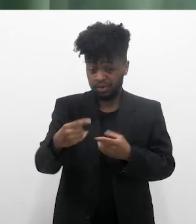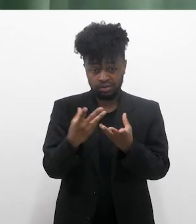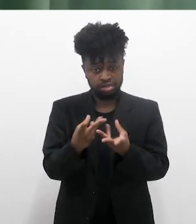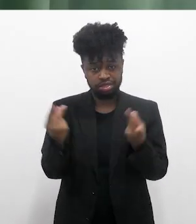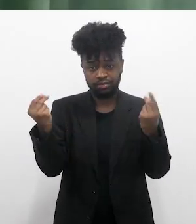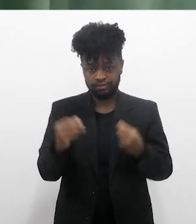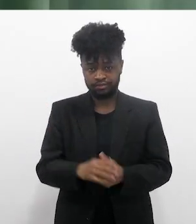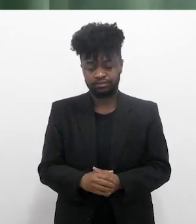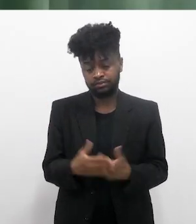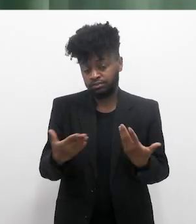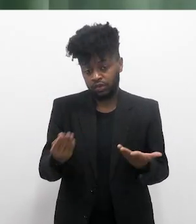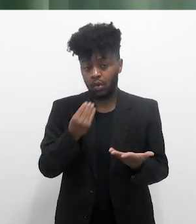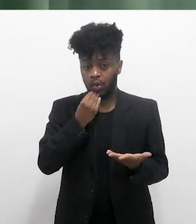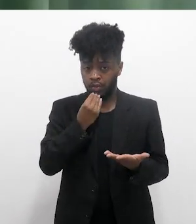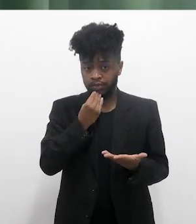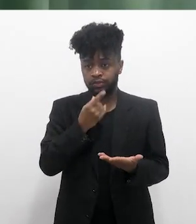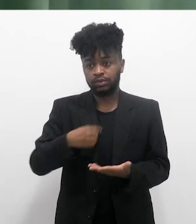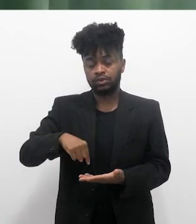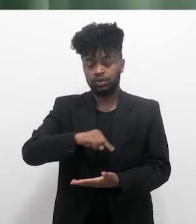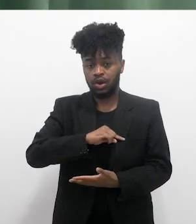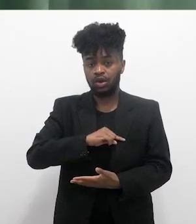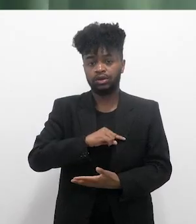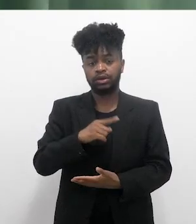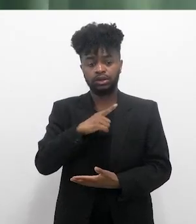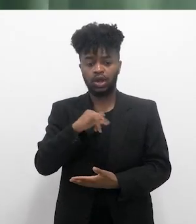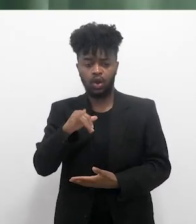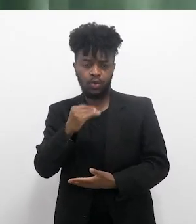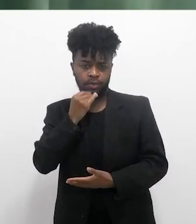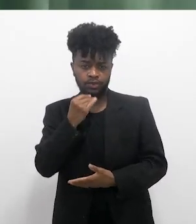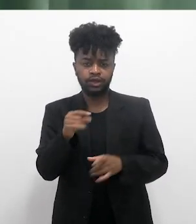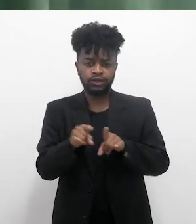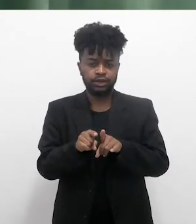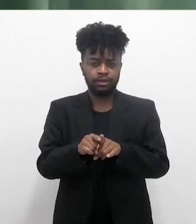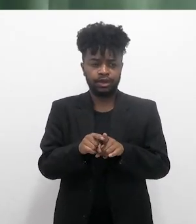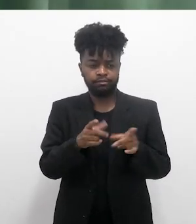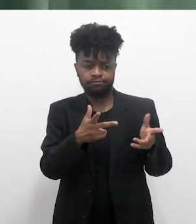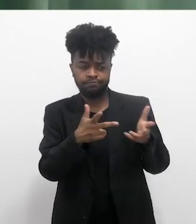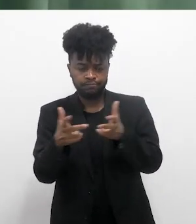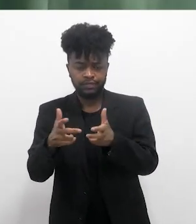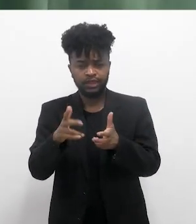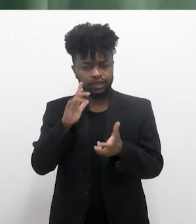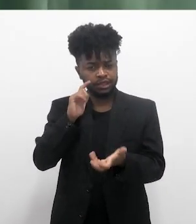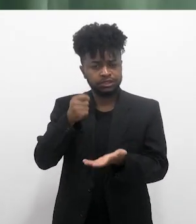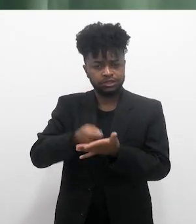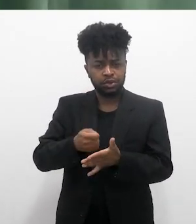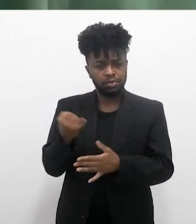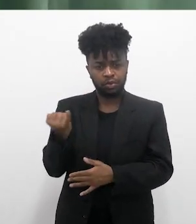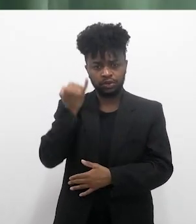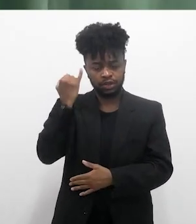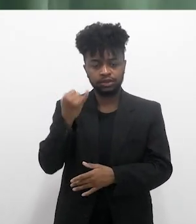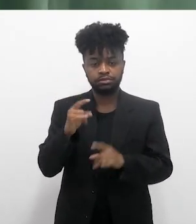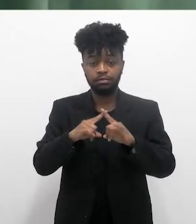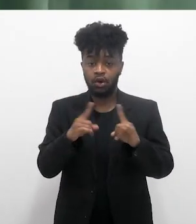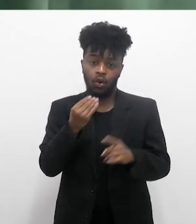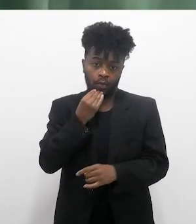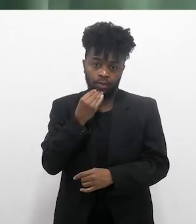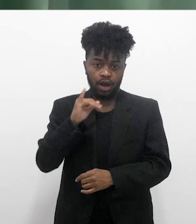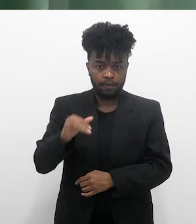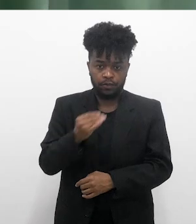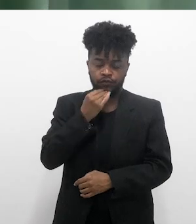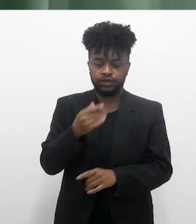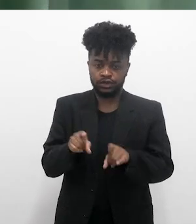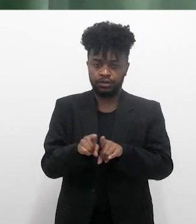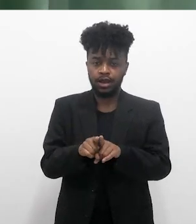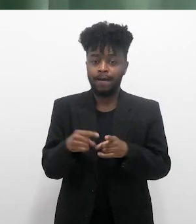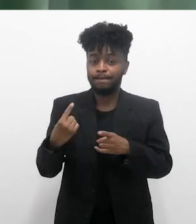E lógico que a gente teve a oportunidade de disputar grandes decisões, jogos importantes e lógico aproveitar aquilo, porque não